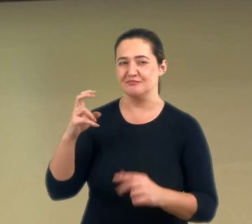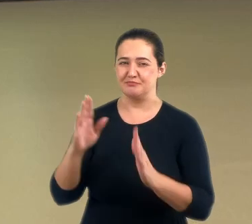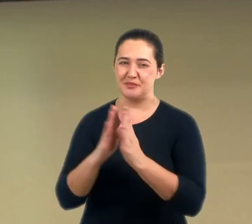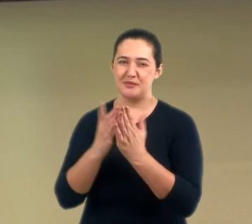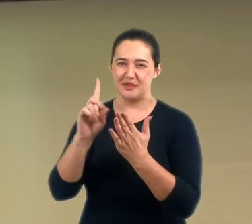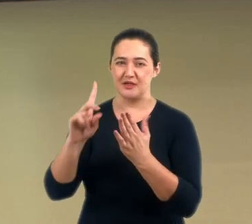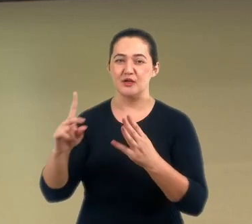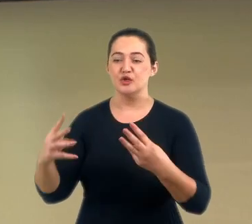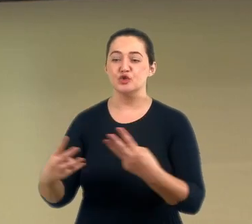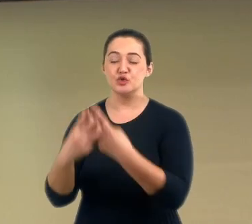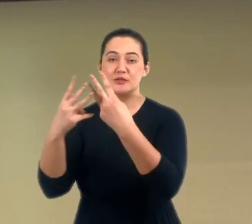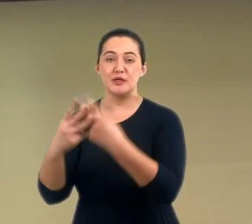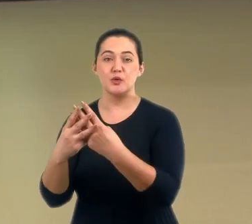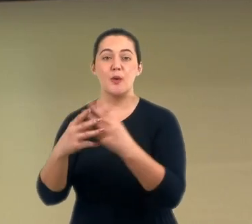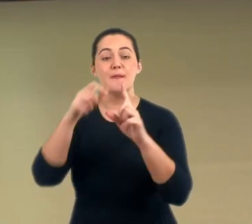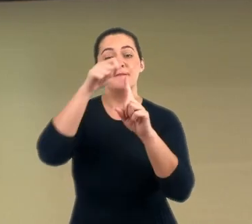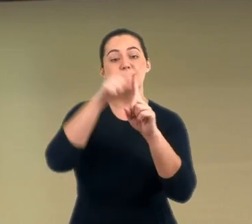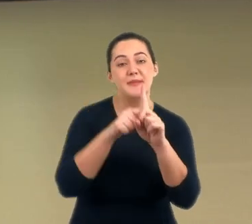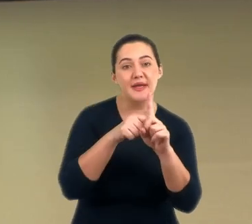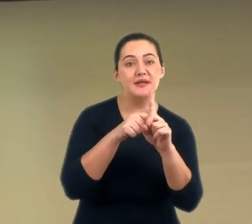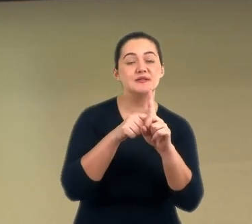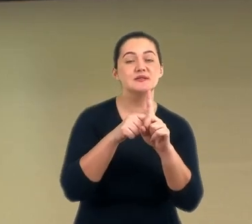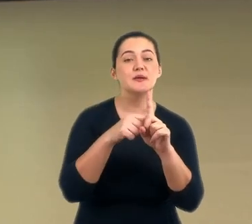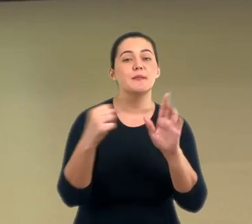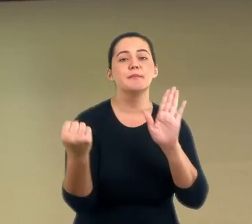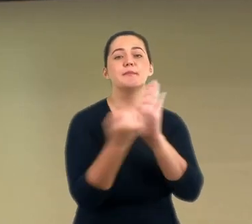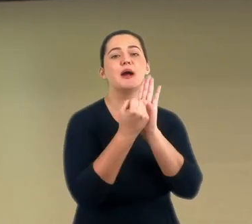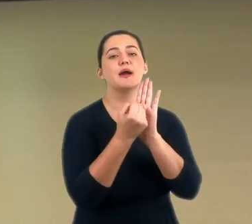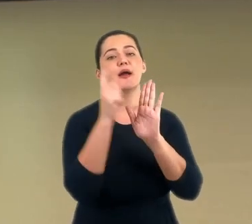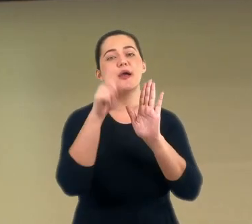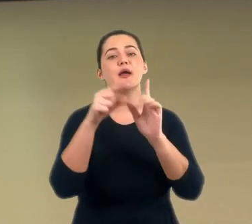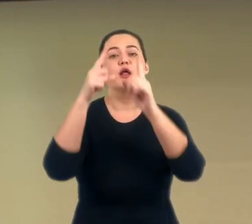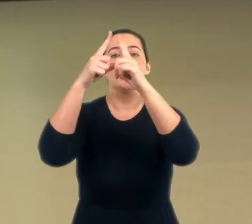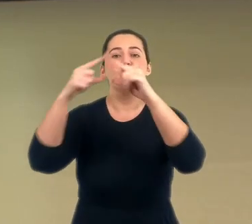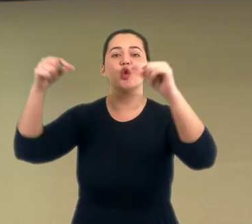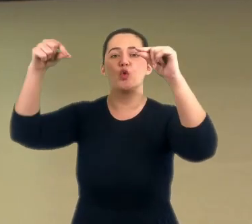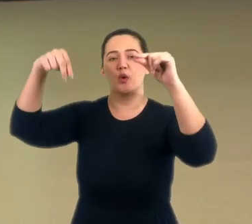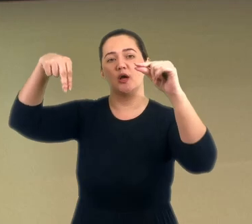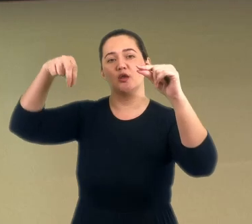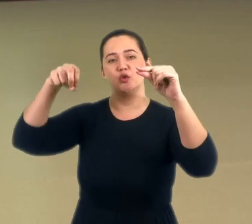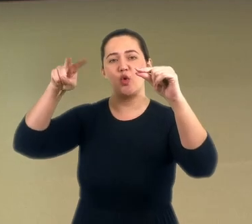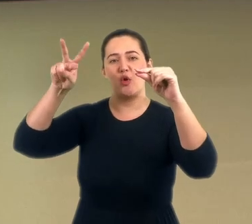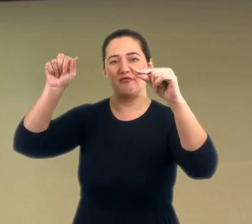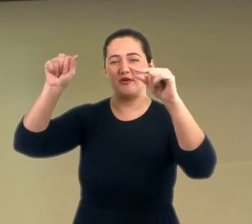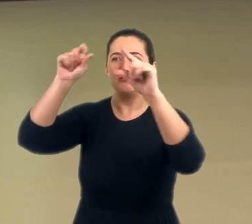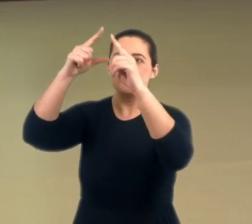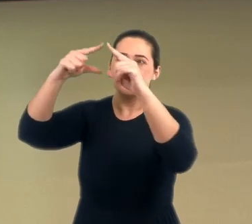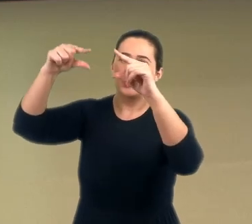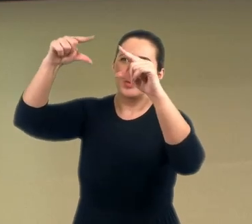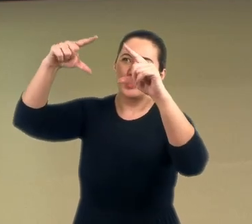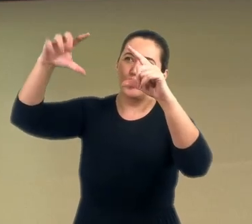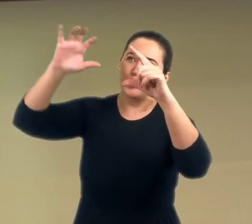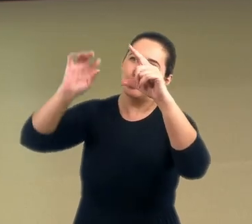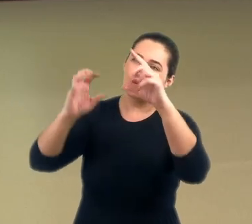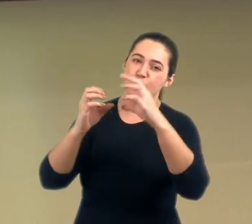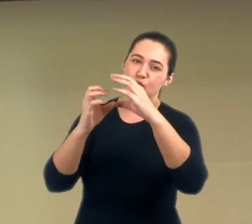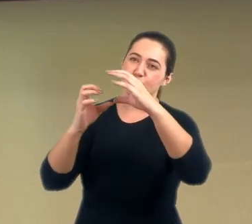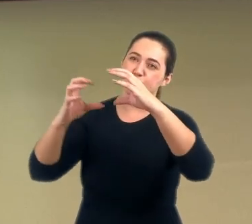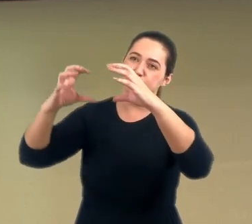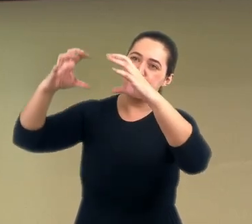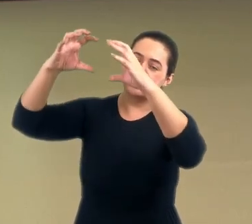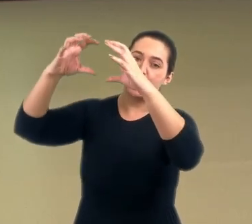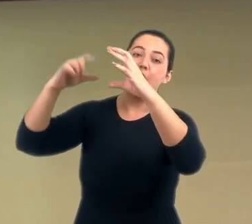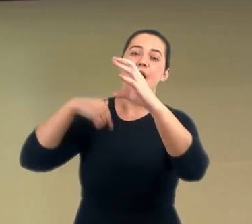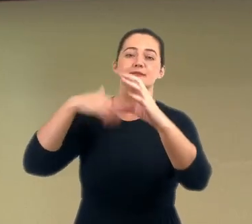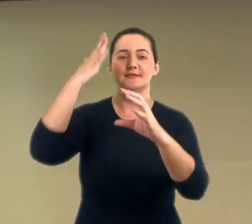era demarcado pela aparição da lua nova. Então, quando a lua nova aparecia, é